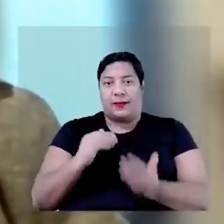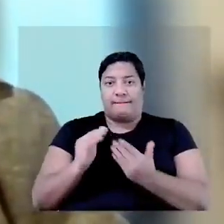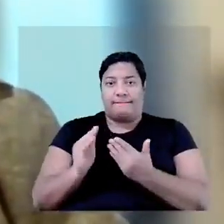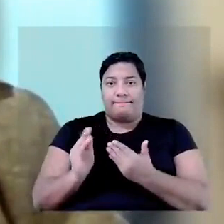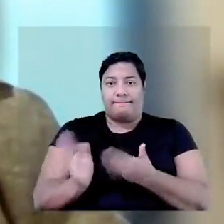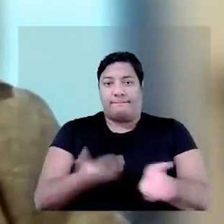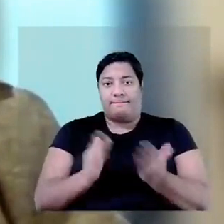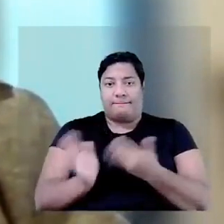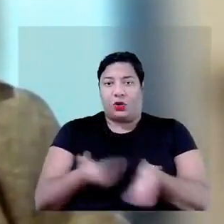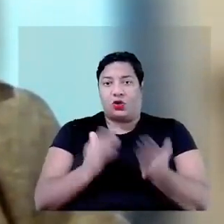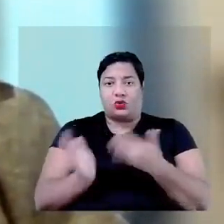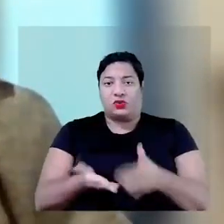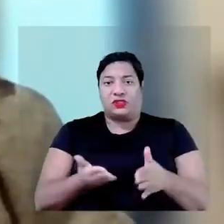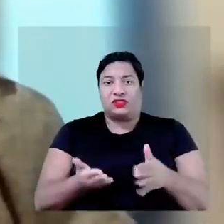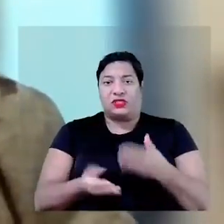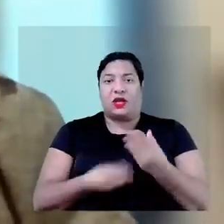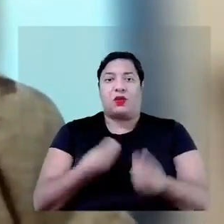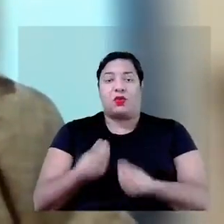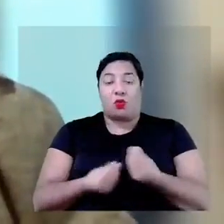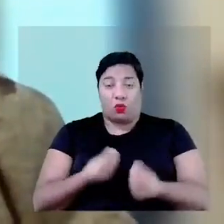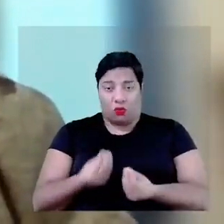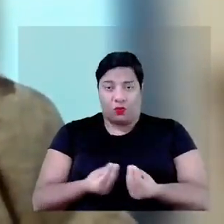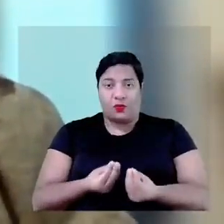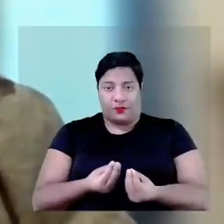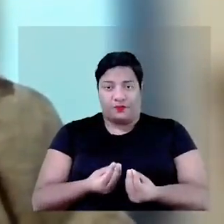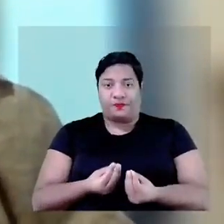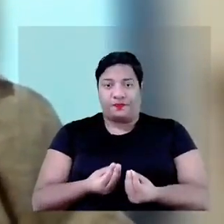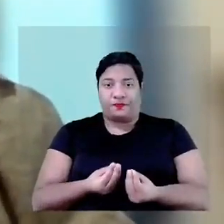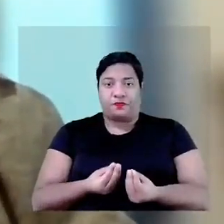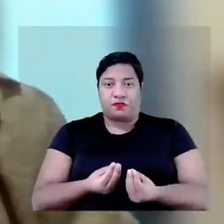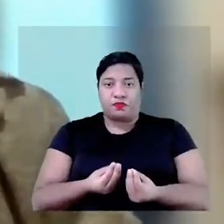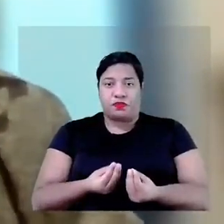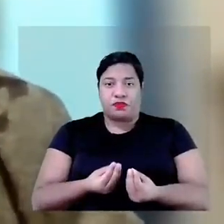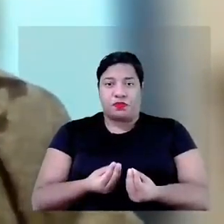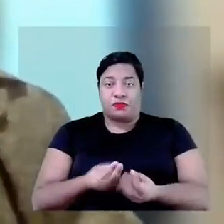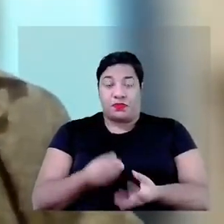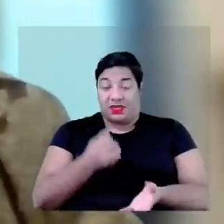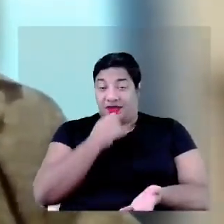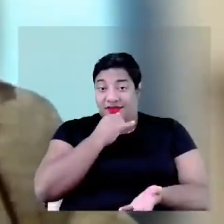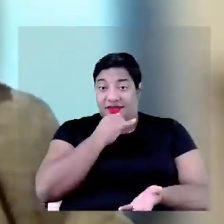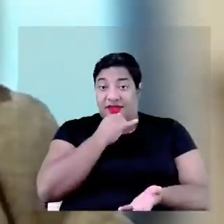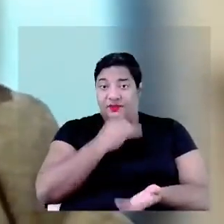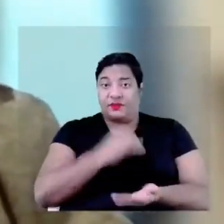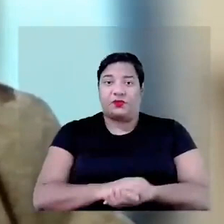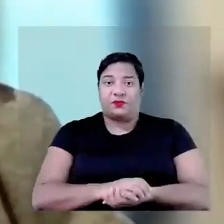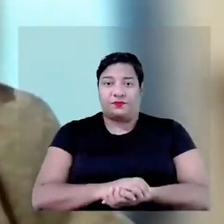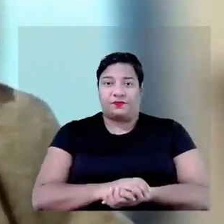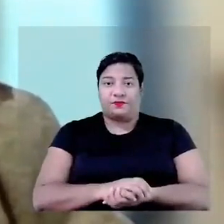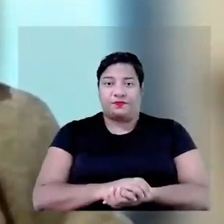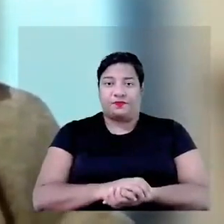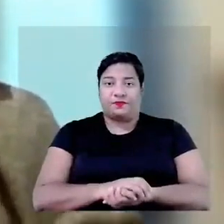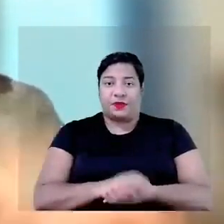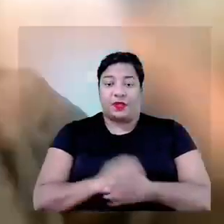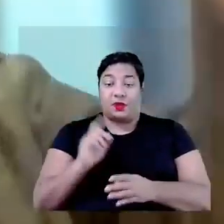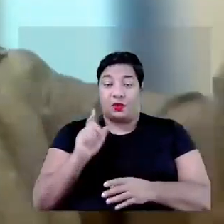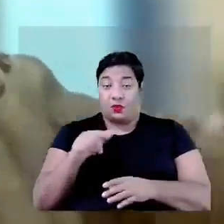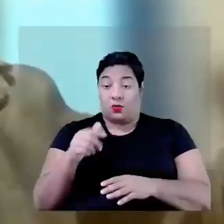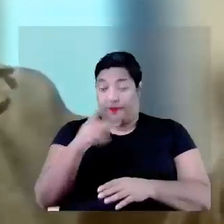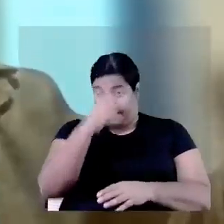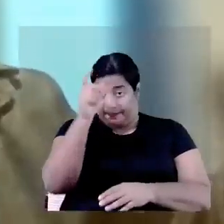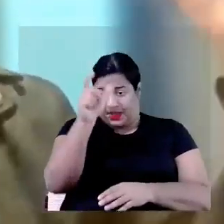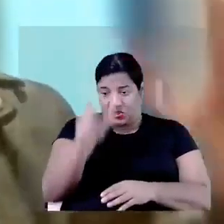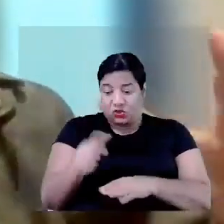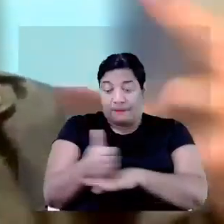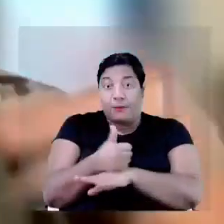e aí eu começo a responder a pergunta, quando a gente fala dele como profissional, seja numa